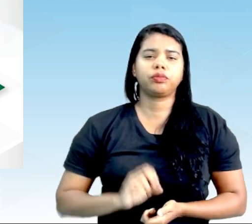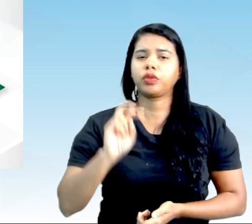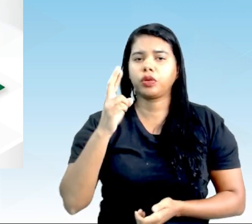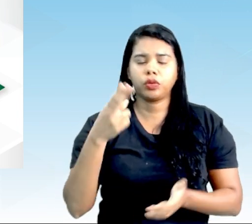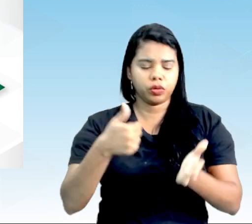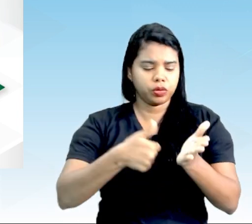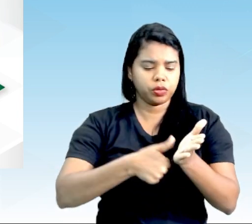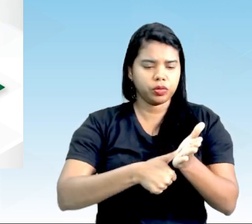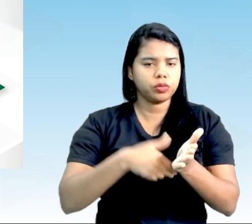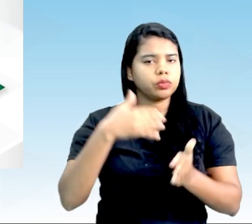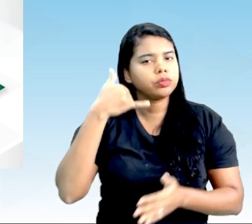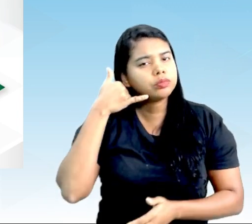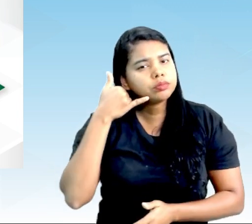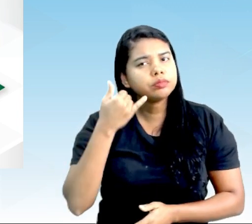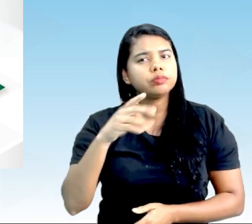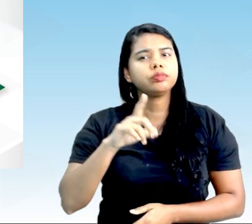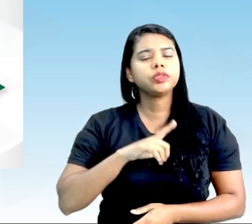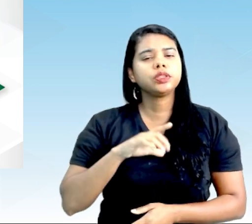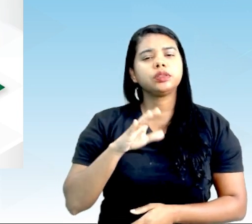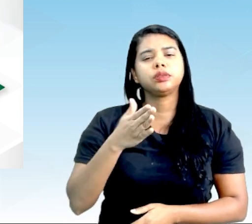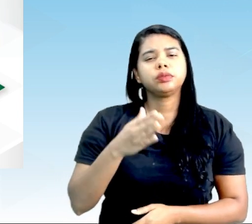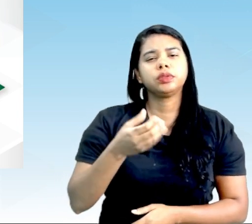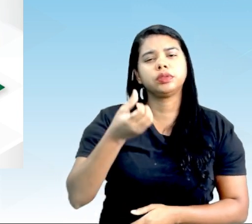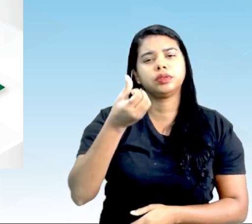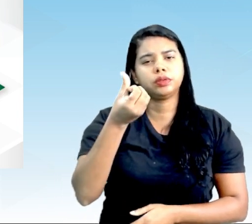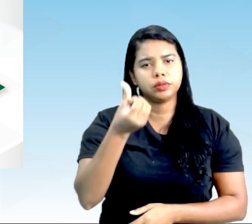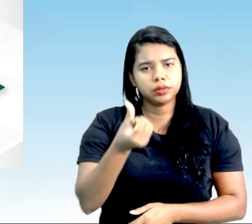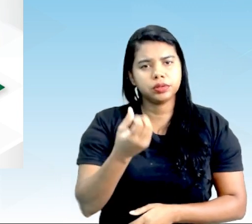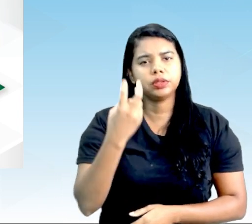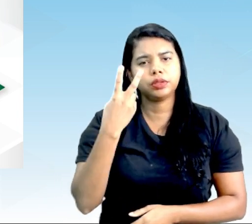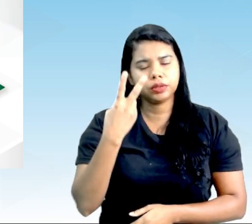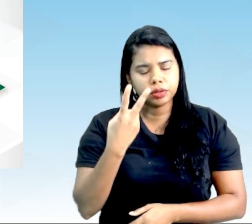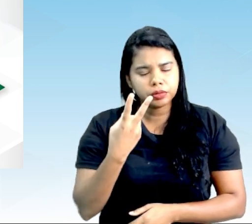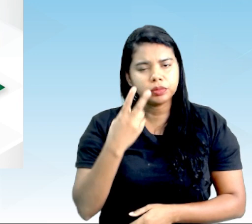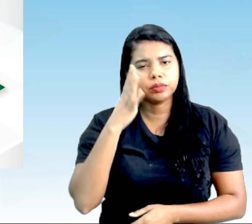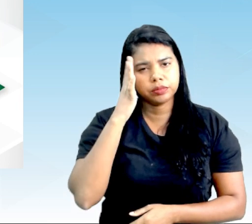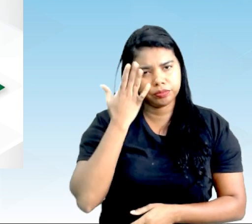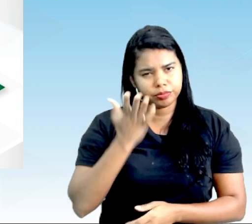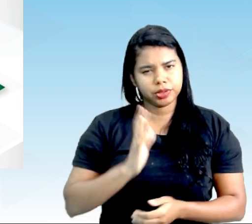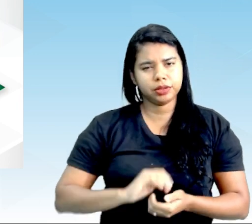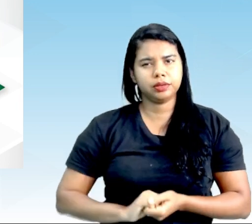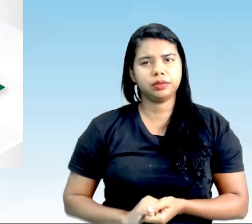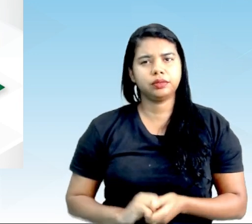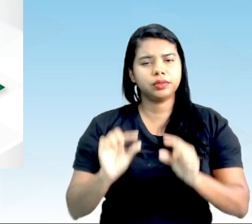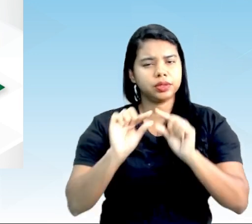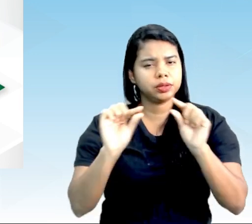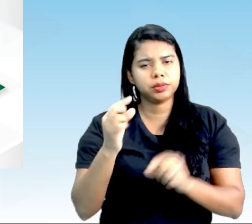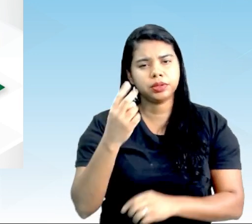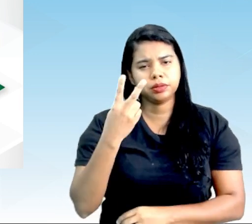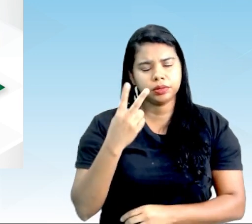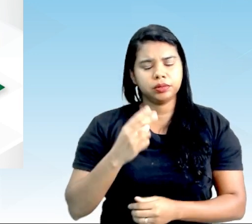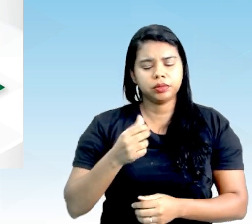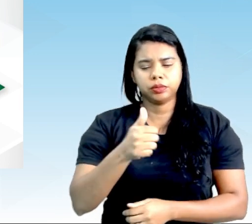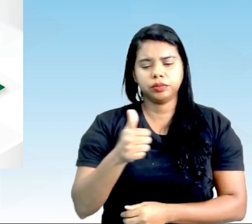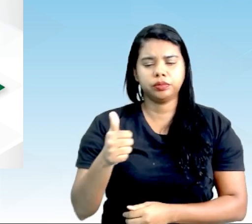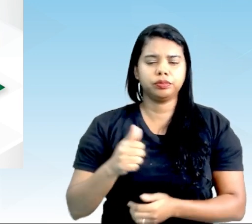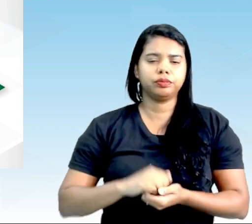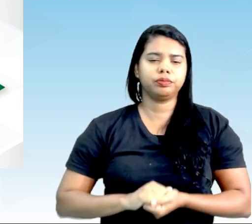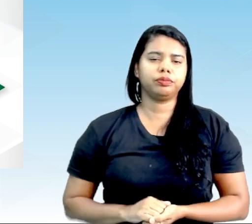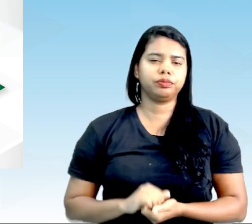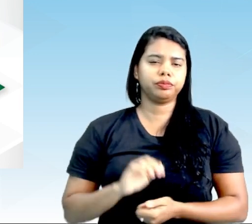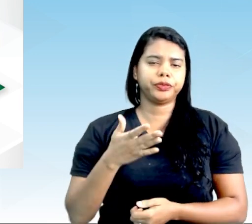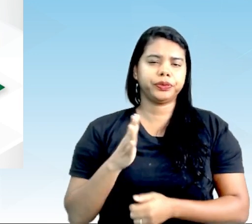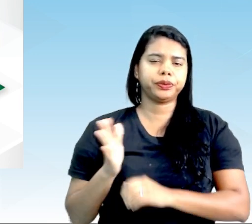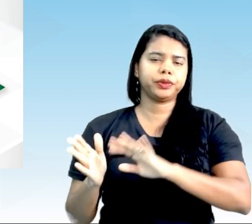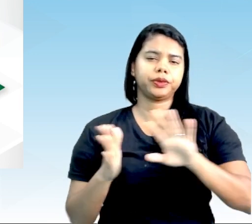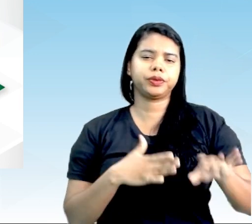celular. Então aí você sabe que tem 6 polegadas, tem 2 polegadas, enfim. Se for pequenininho, 2 polegadas no máximo, beleza? Então